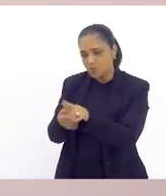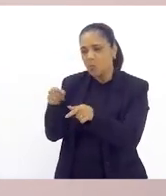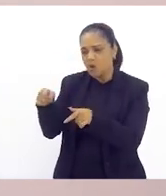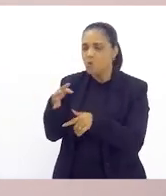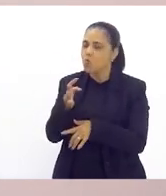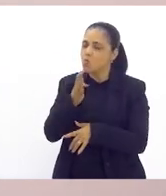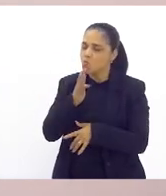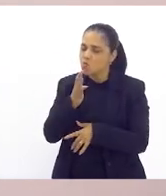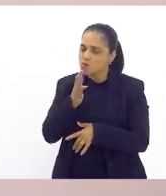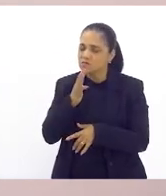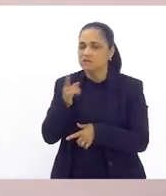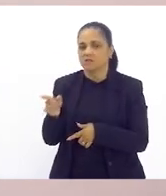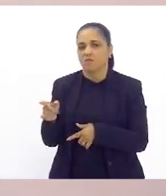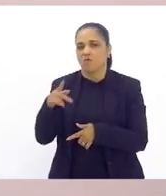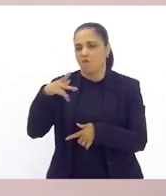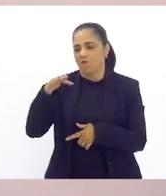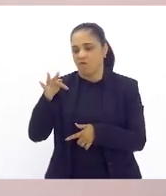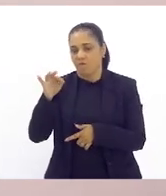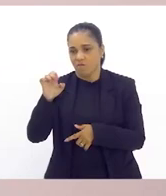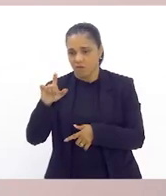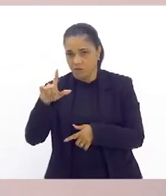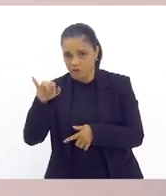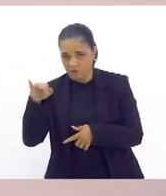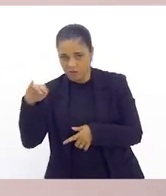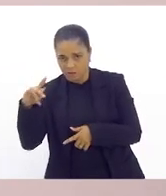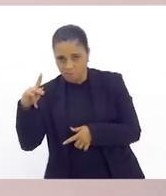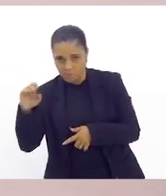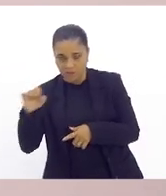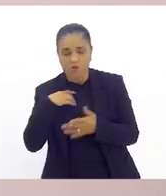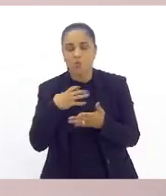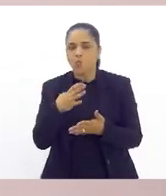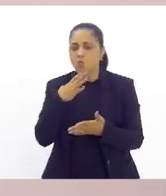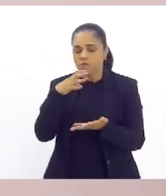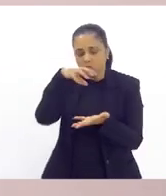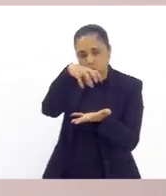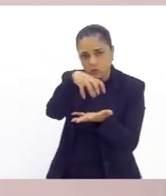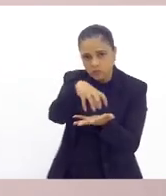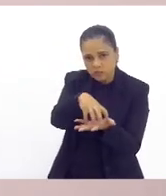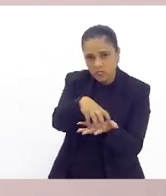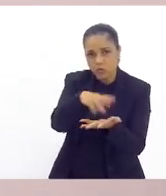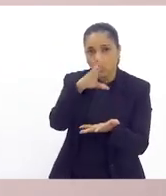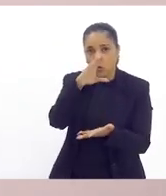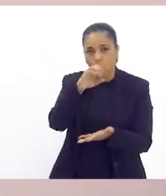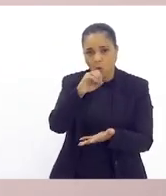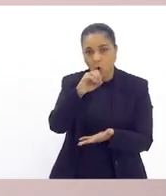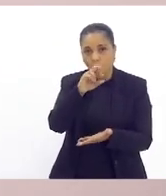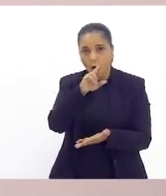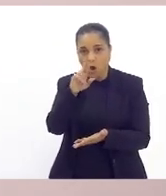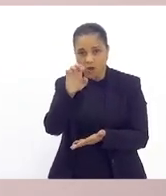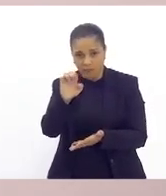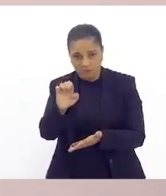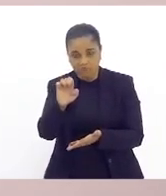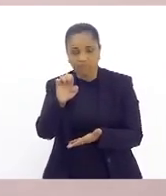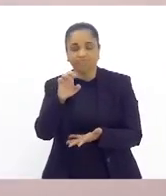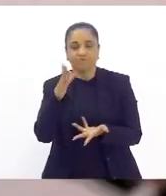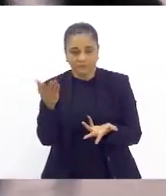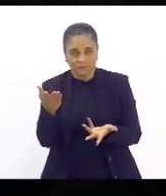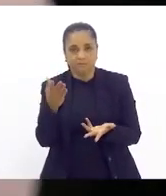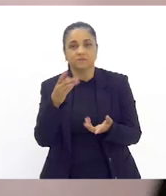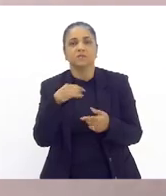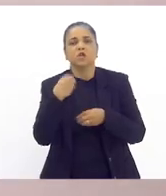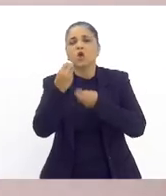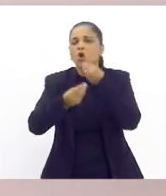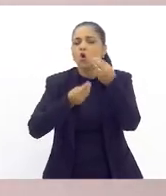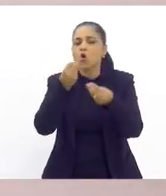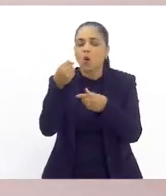conhecendo o nosso o nosso centro de operações de operações Integradas e entendendo como